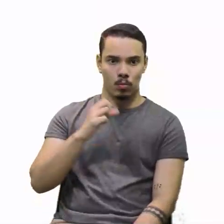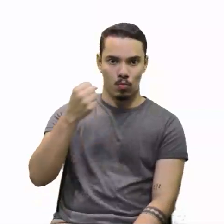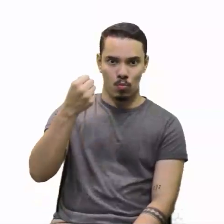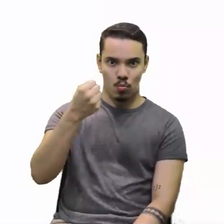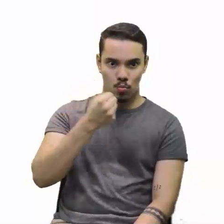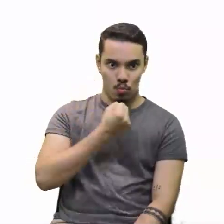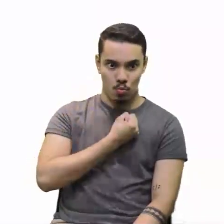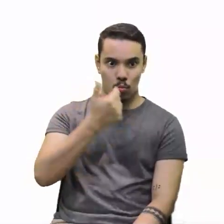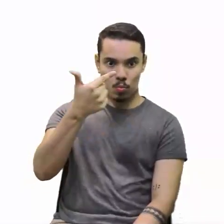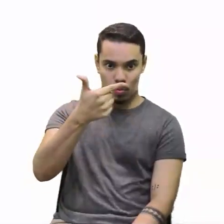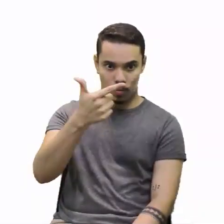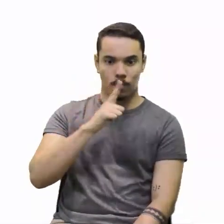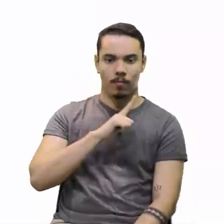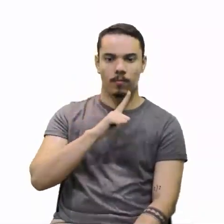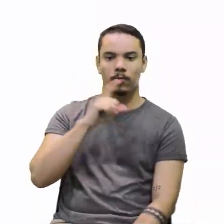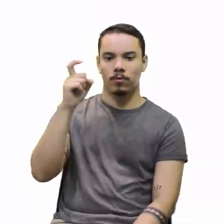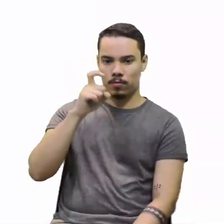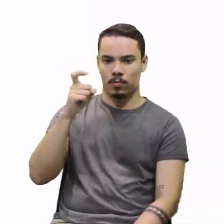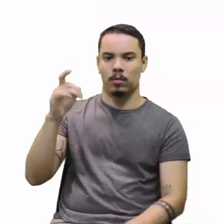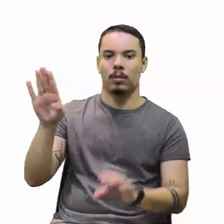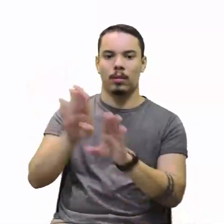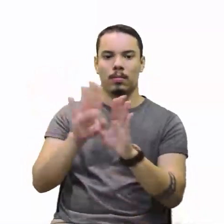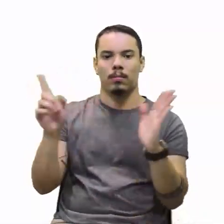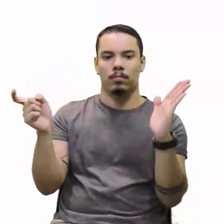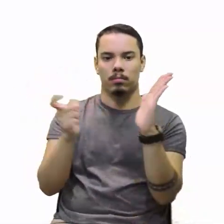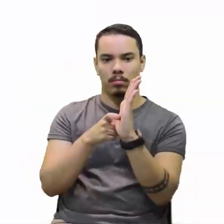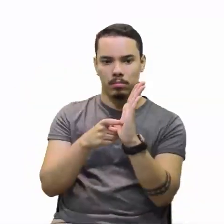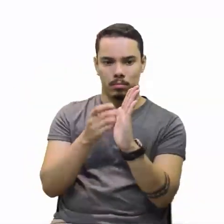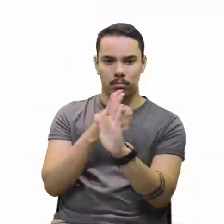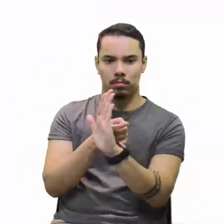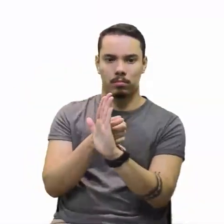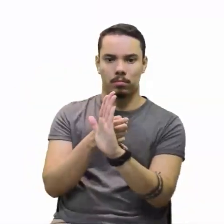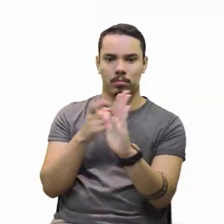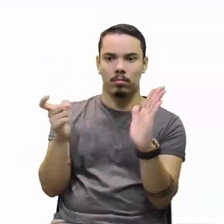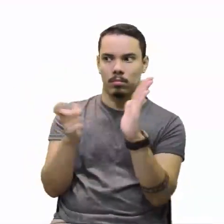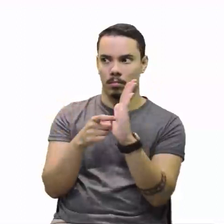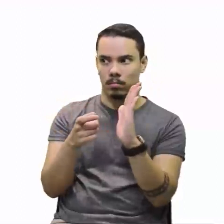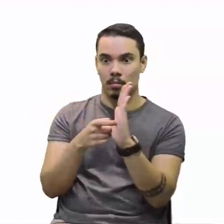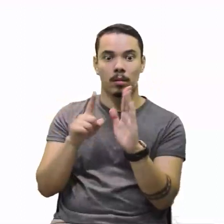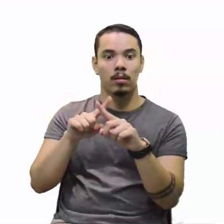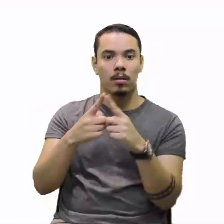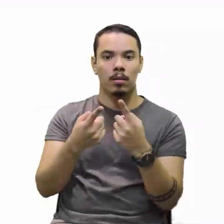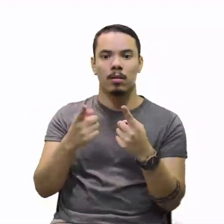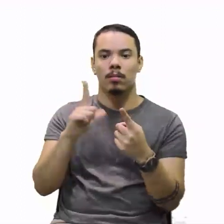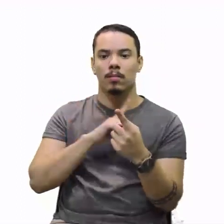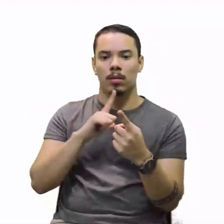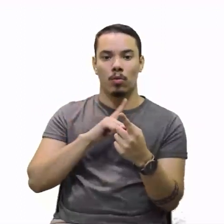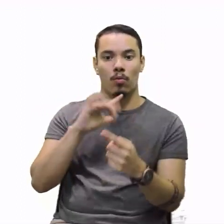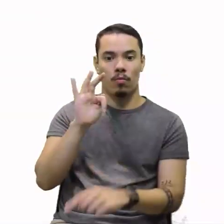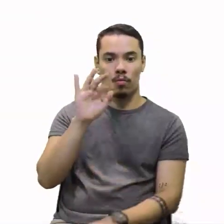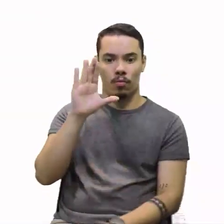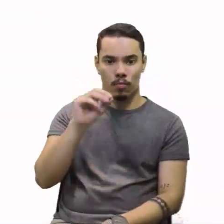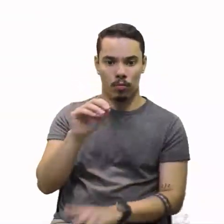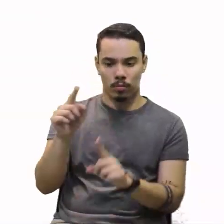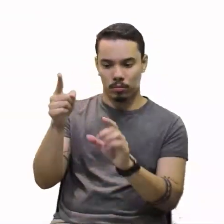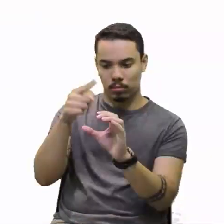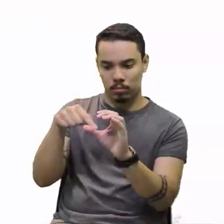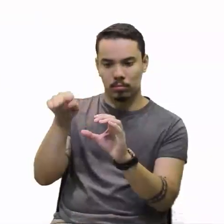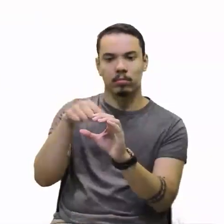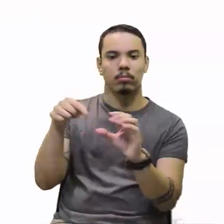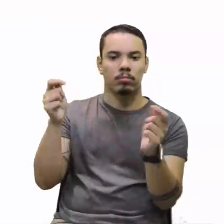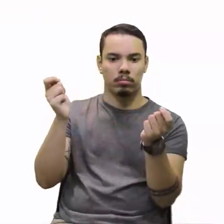campo magnético, né? X. O fluxo magnético que atravessa a espira, aqui tem um fluxo atravessando essa espira